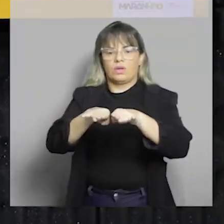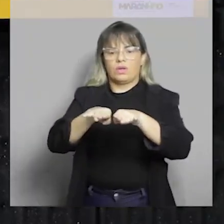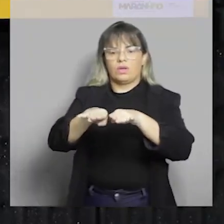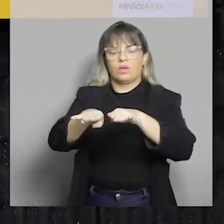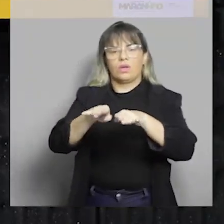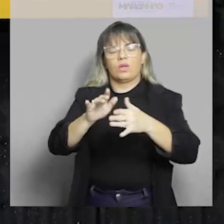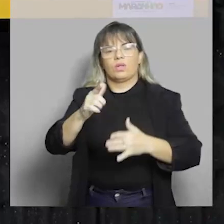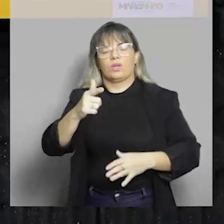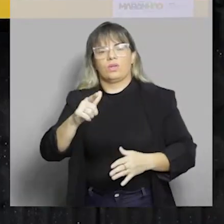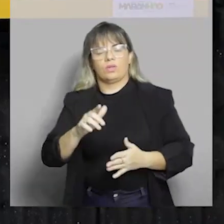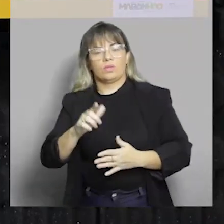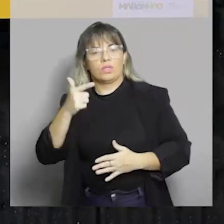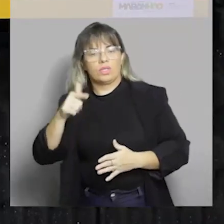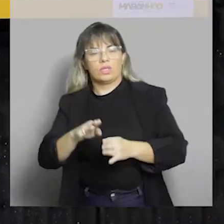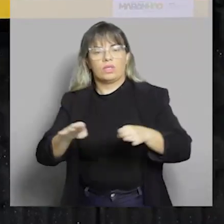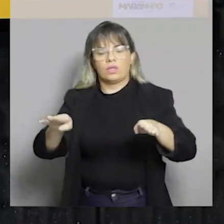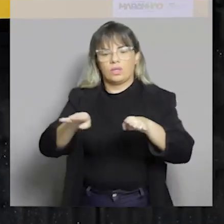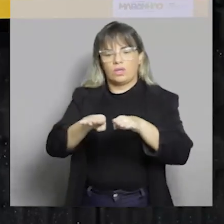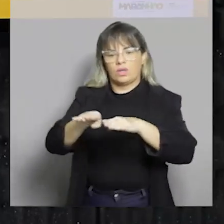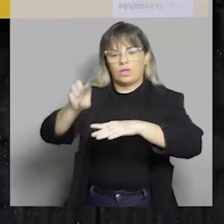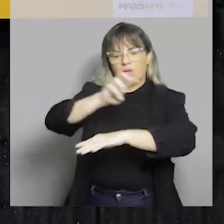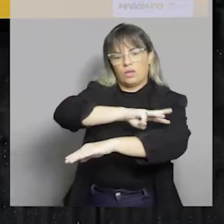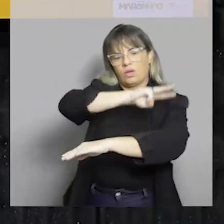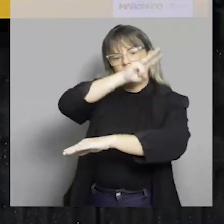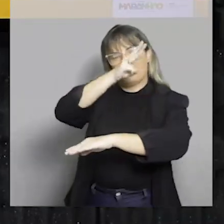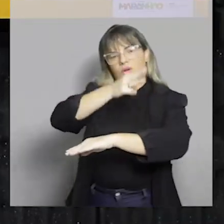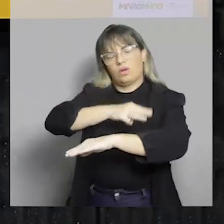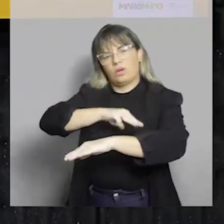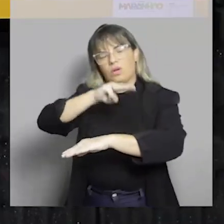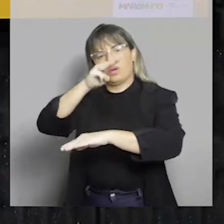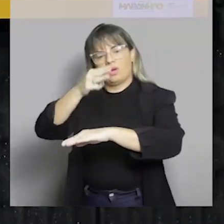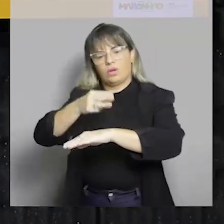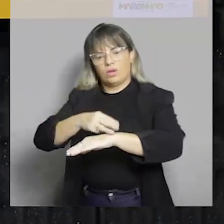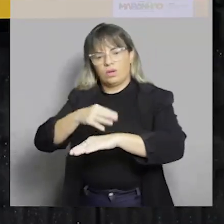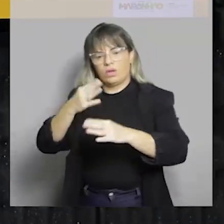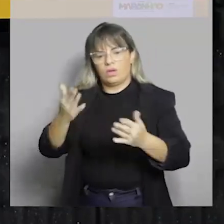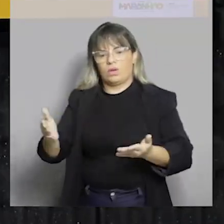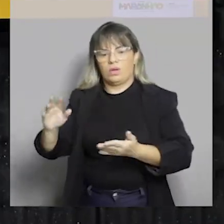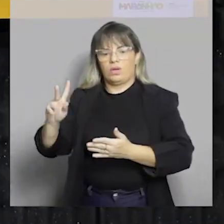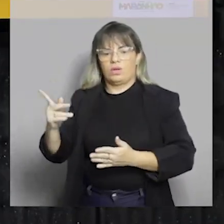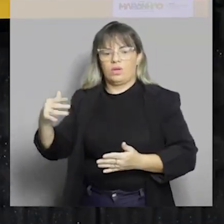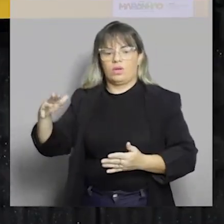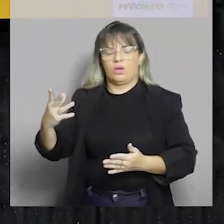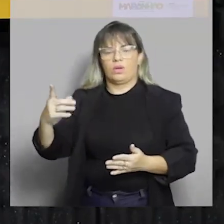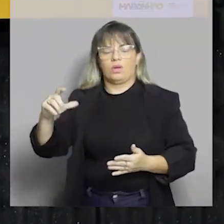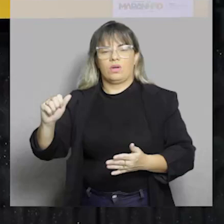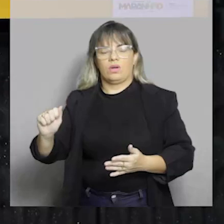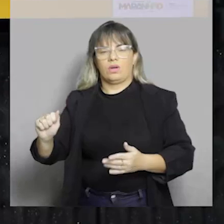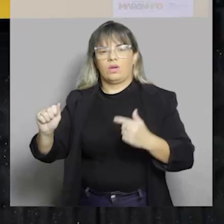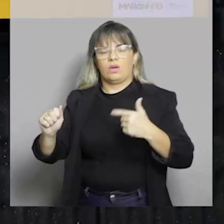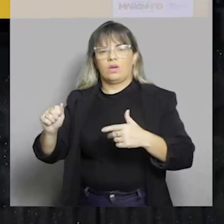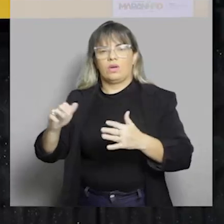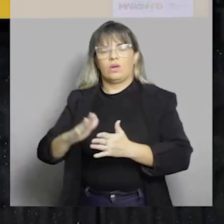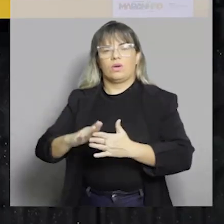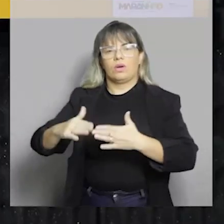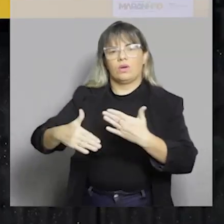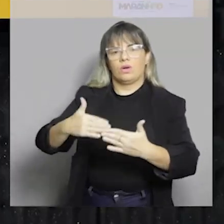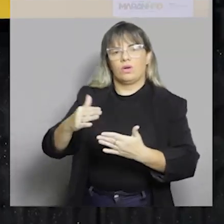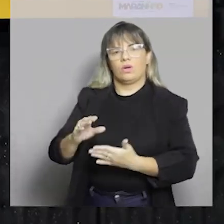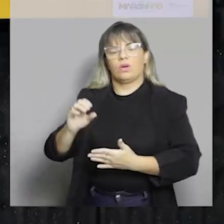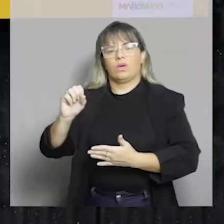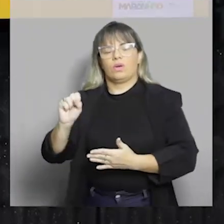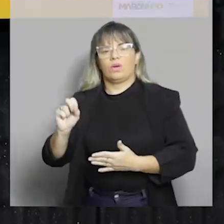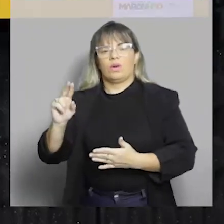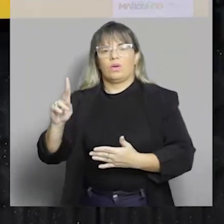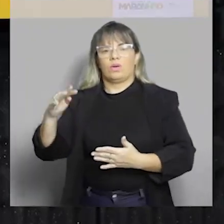consequentemente, a formação aí de grandes montanhas, como no caso, né, da Cordilheira do Himalaia, que nós chamamos de processo de subducção.